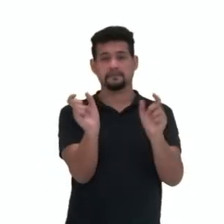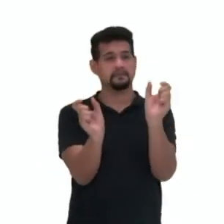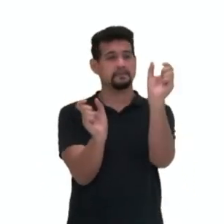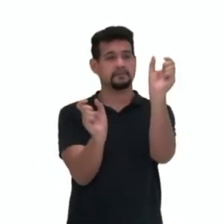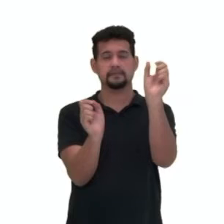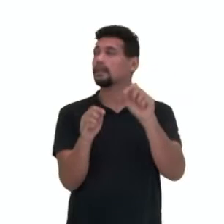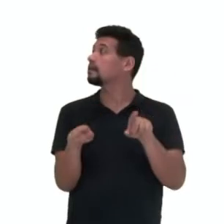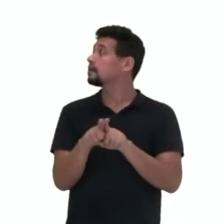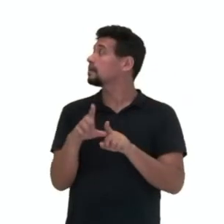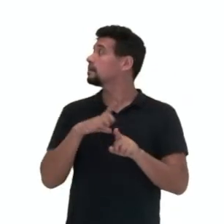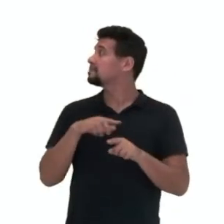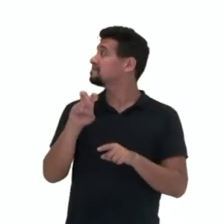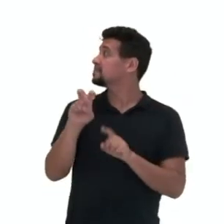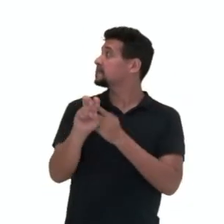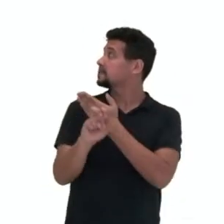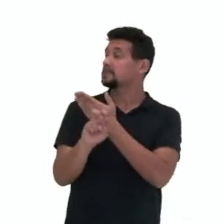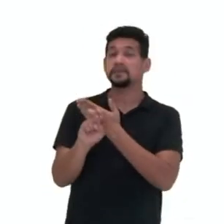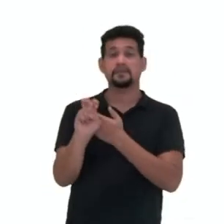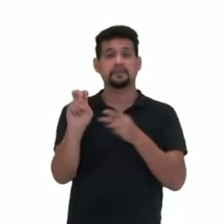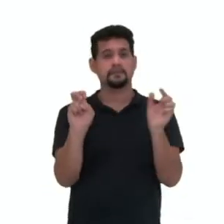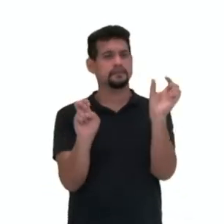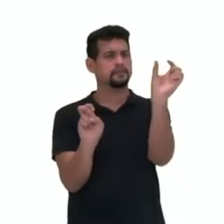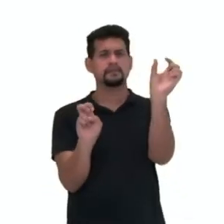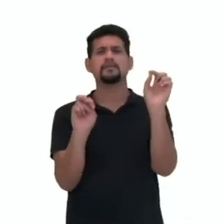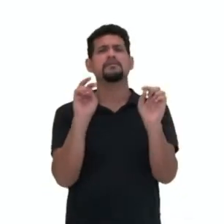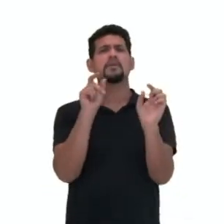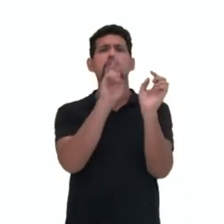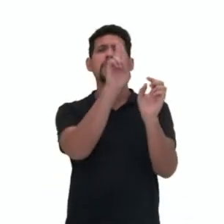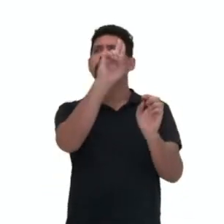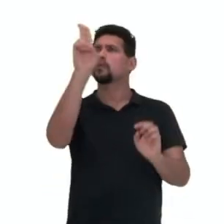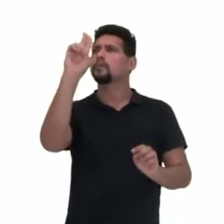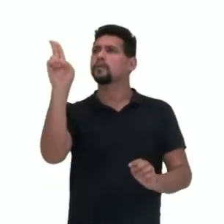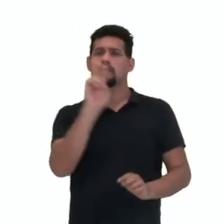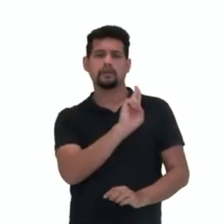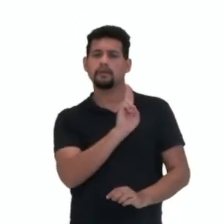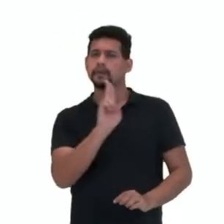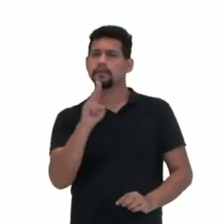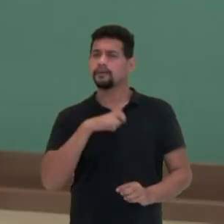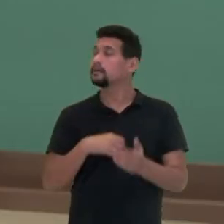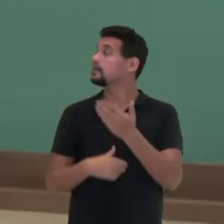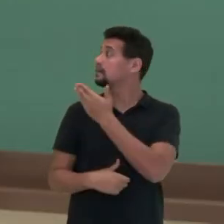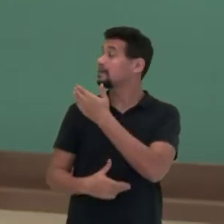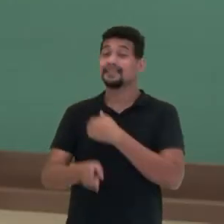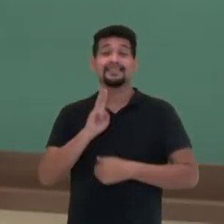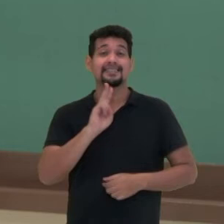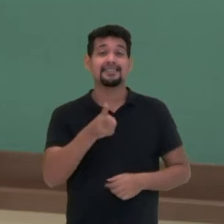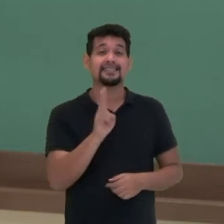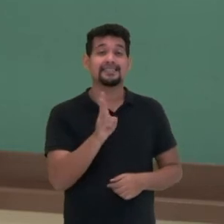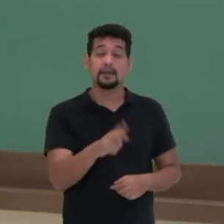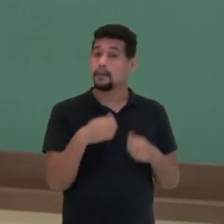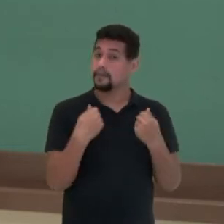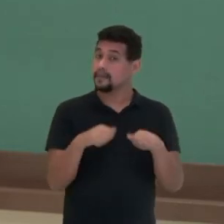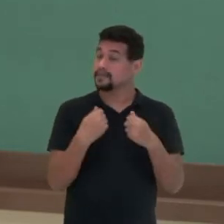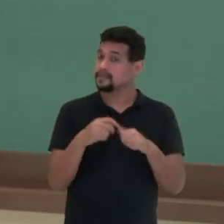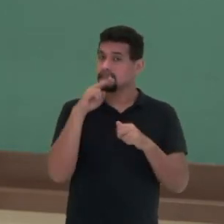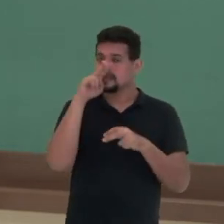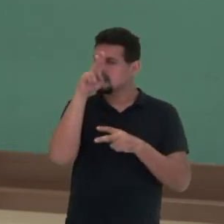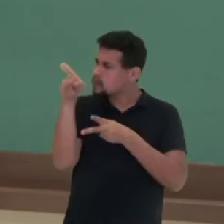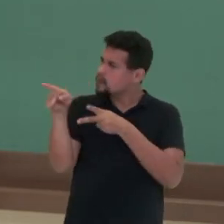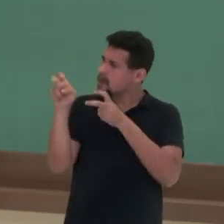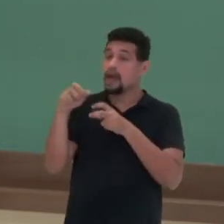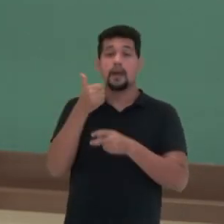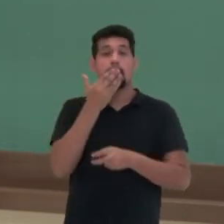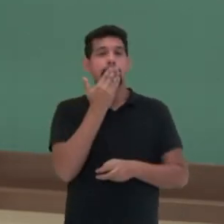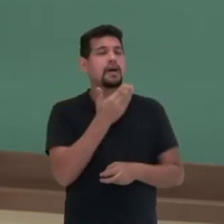e os sarcomas de pele, que é o número 5. O que a gente tem que observar? Sempre que você tem que se olhar, pedir para